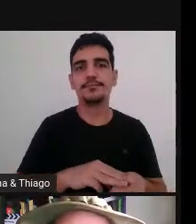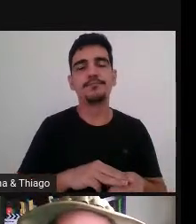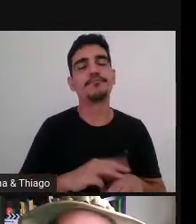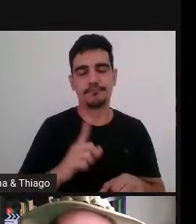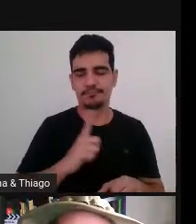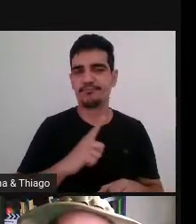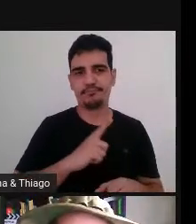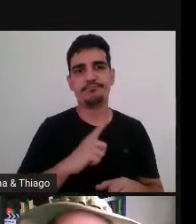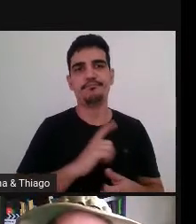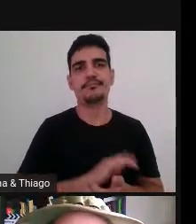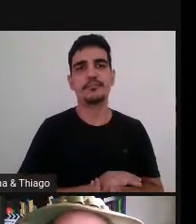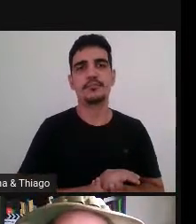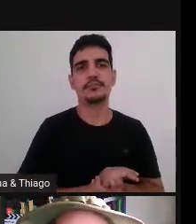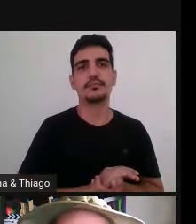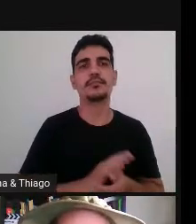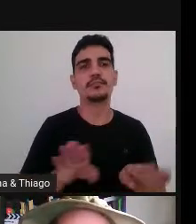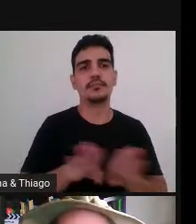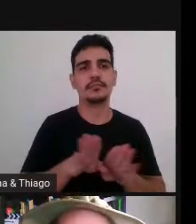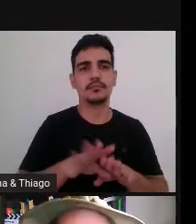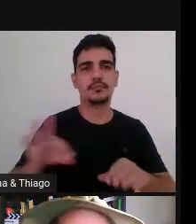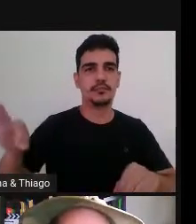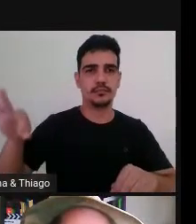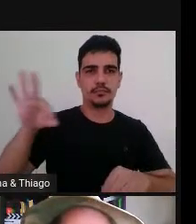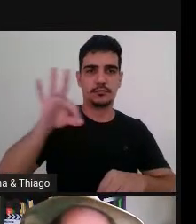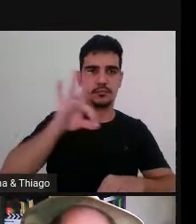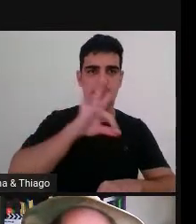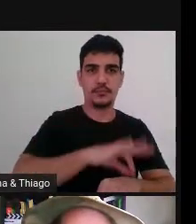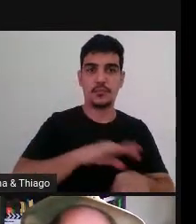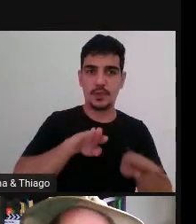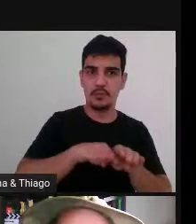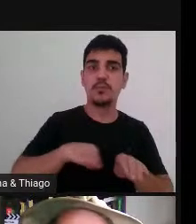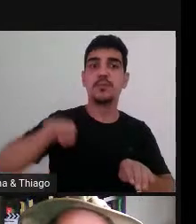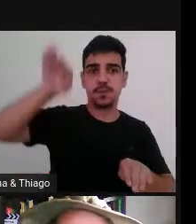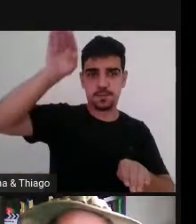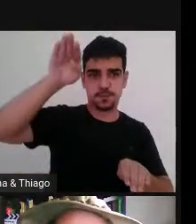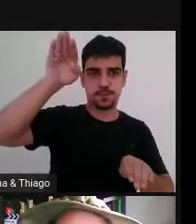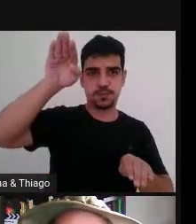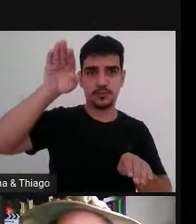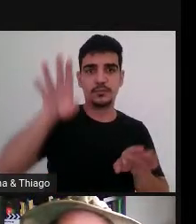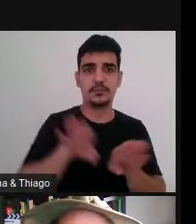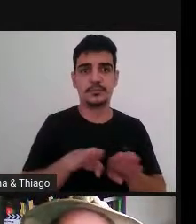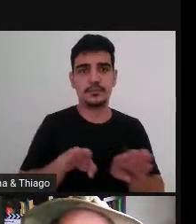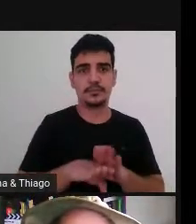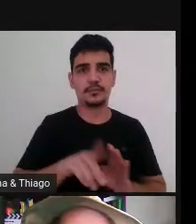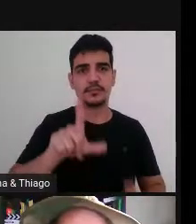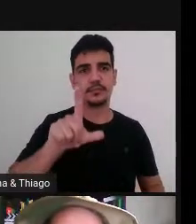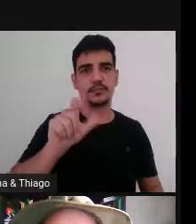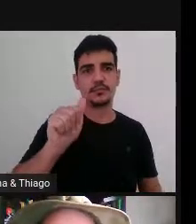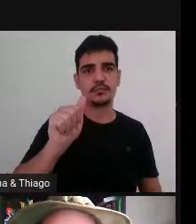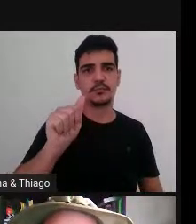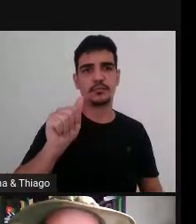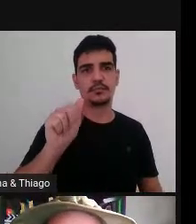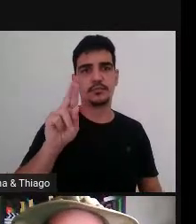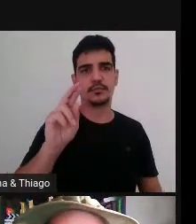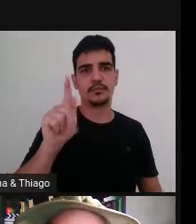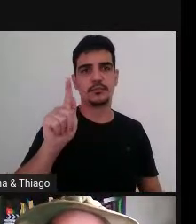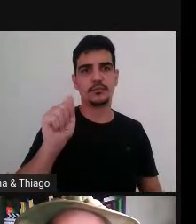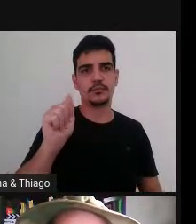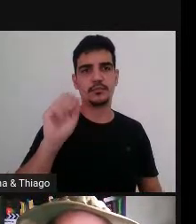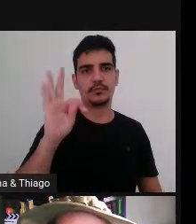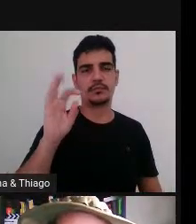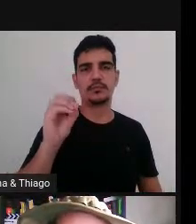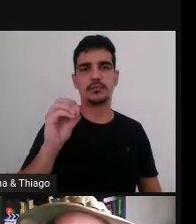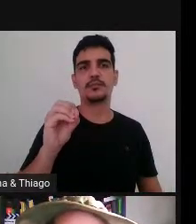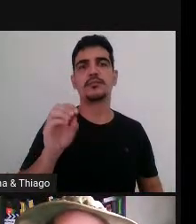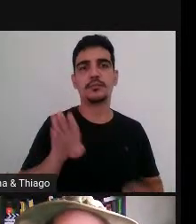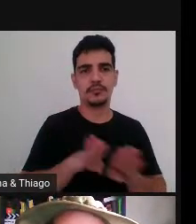elas. Abelha, muitos acidentes, ó, 12 mil acidentes. Lagarta de fogo, mas aí quase 4 mil, né, acidentes.